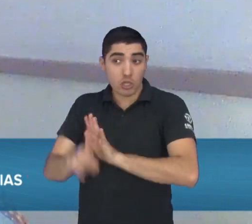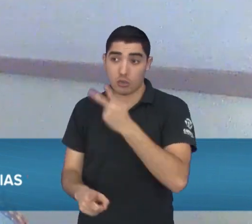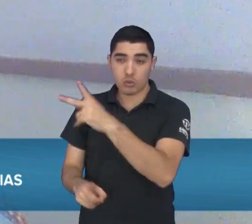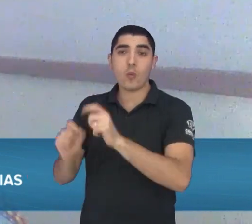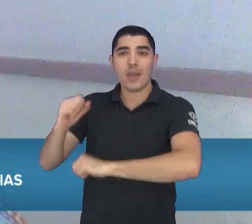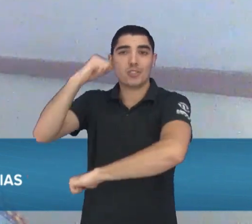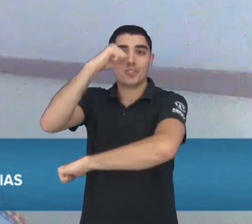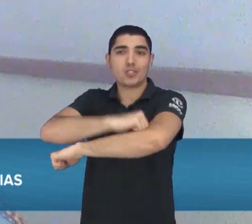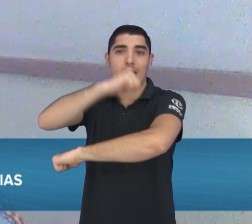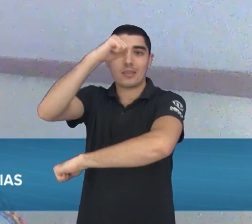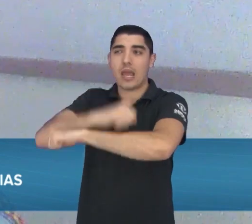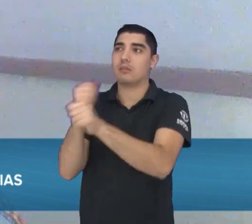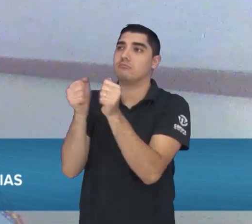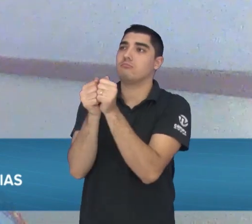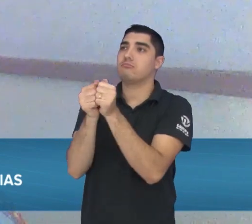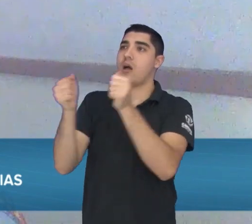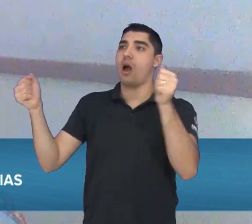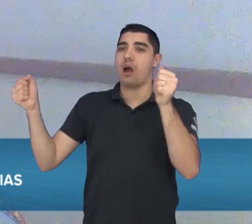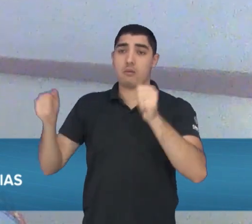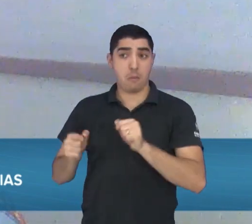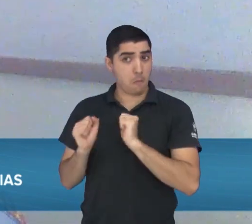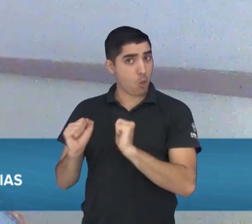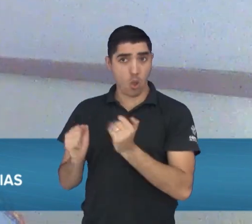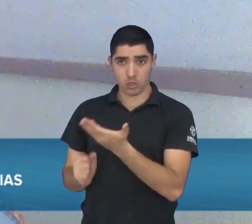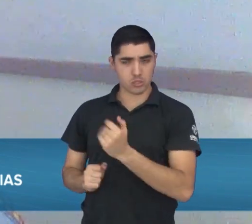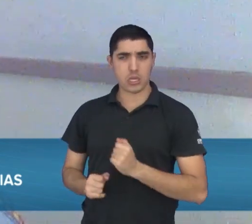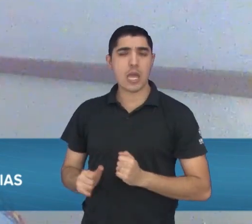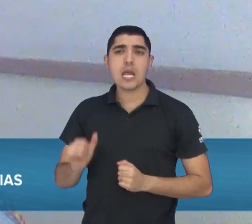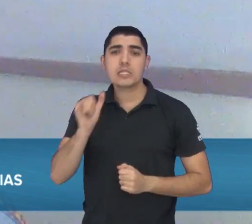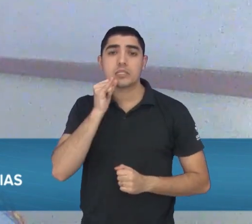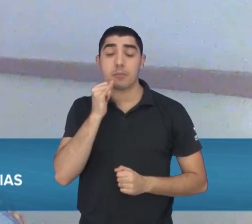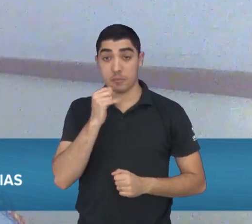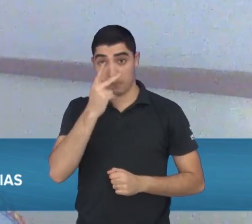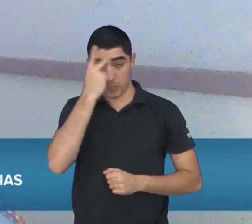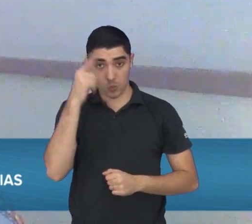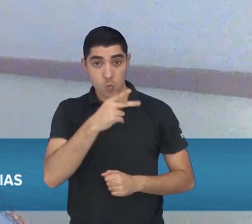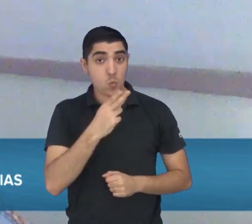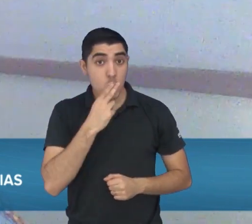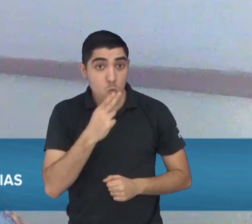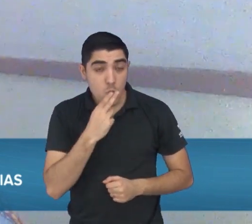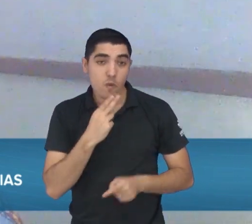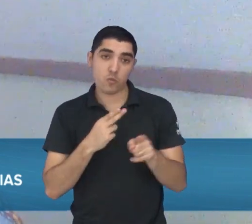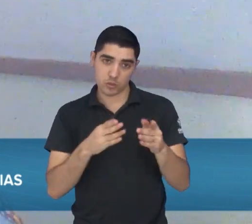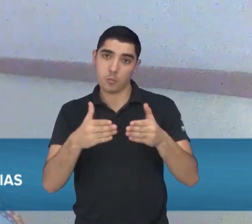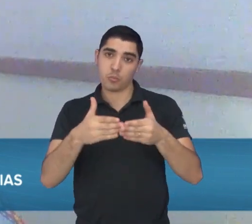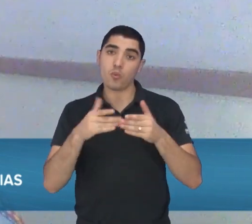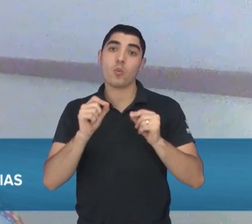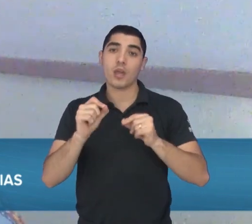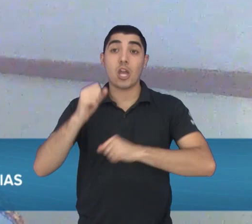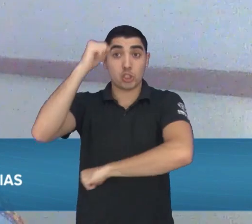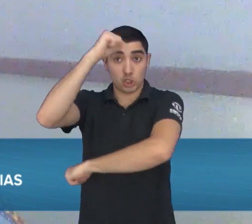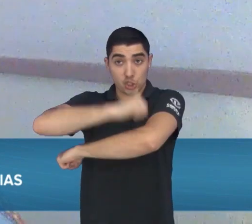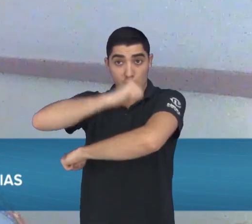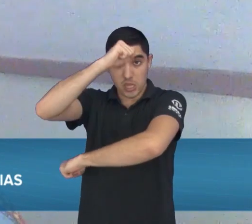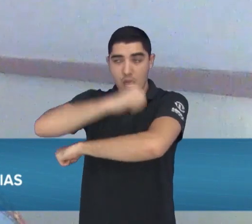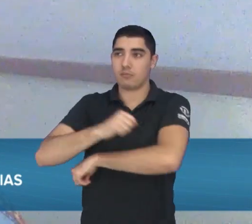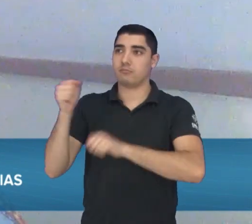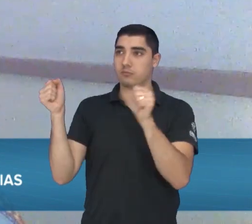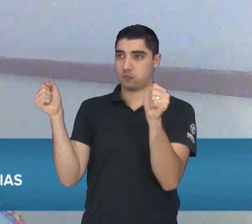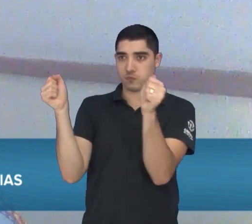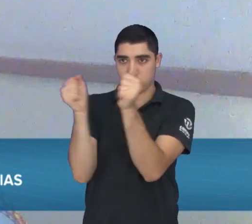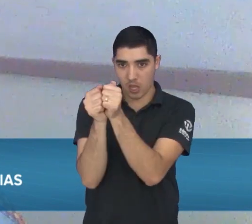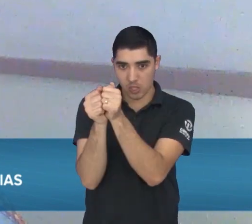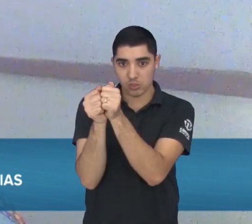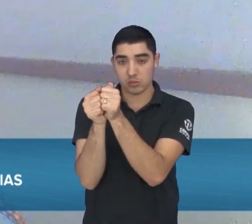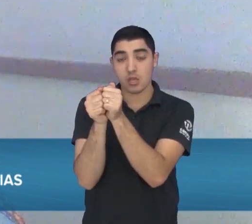como eu estabeleço a regra? Morador que fuma, por gentileza, feche a sua janela,